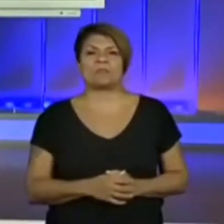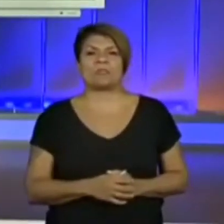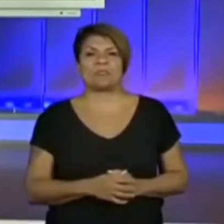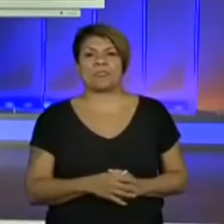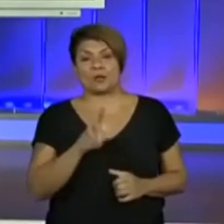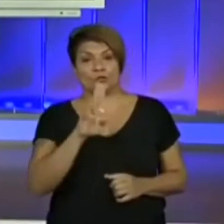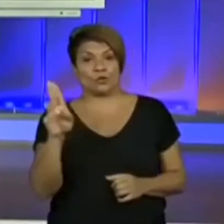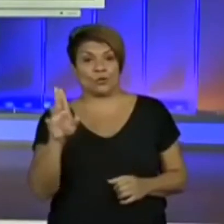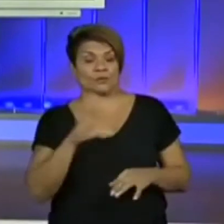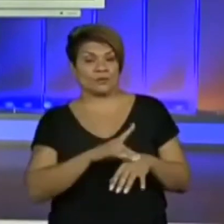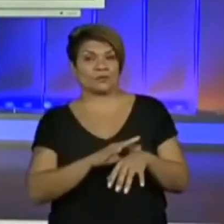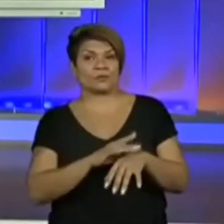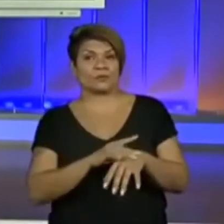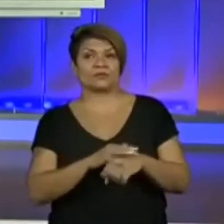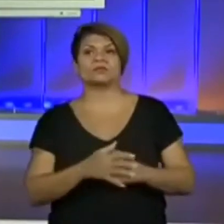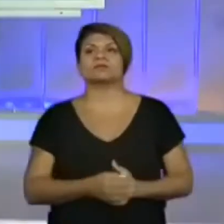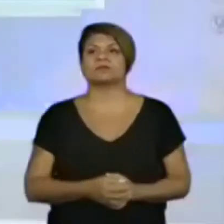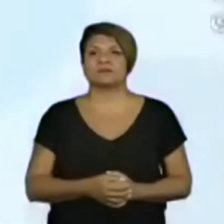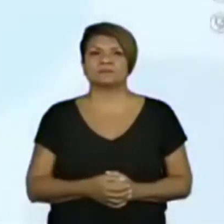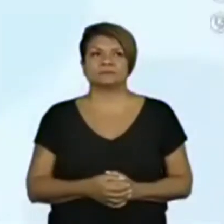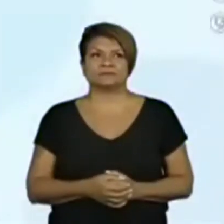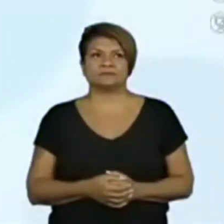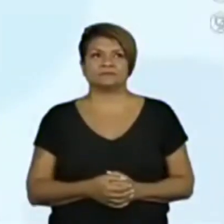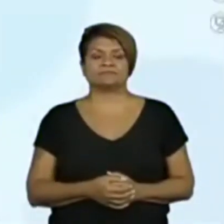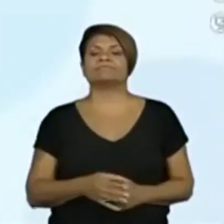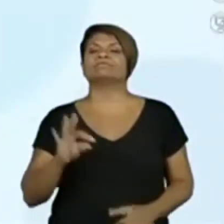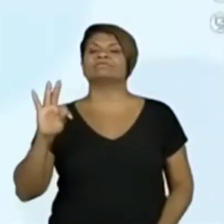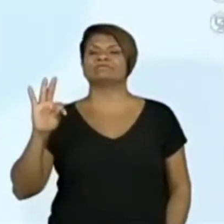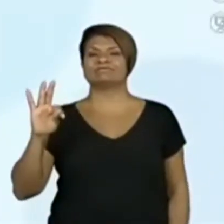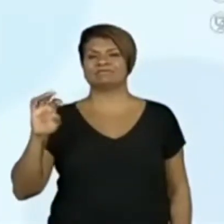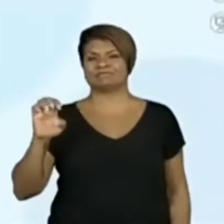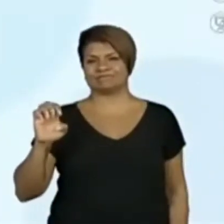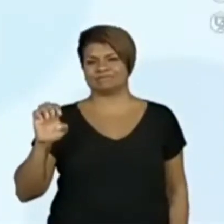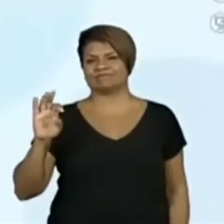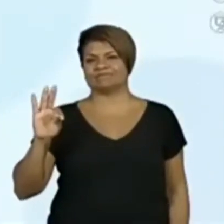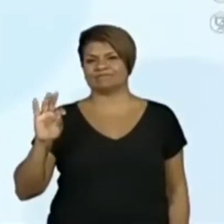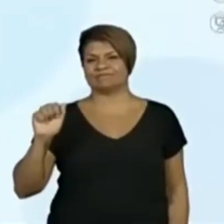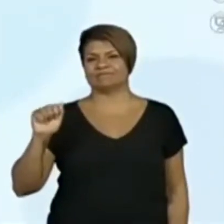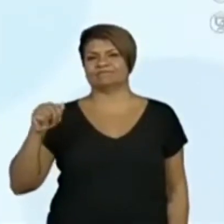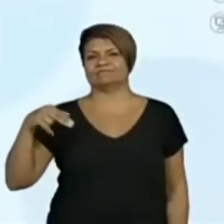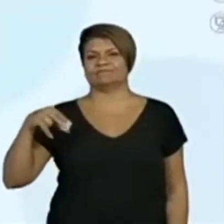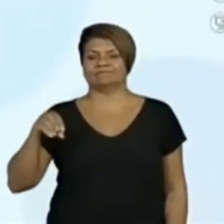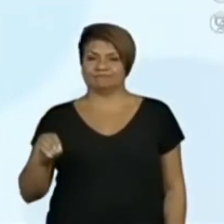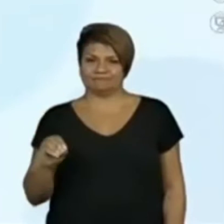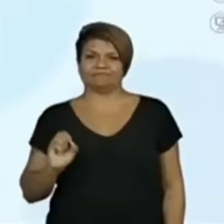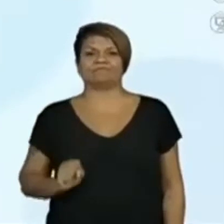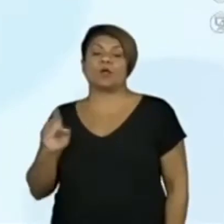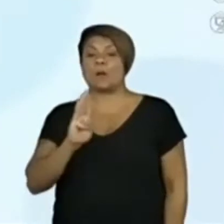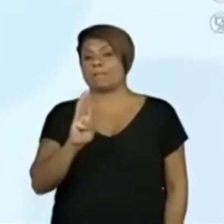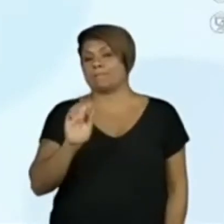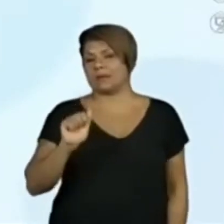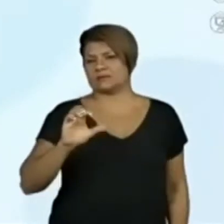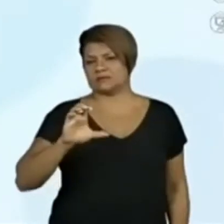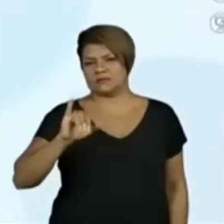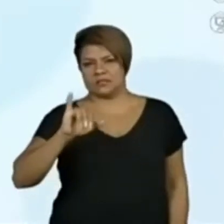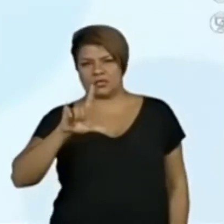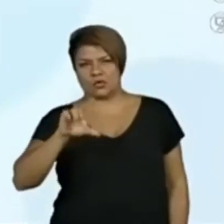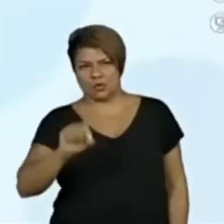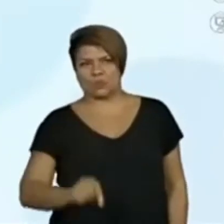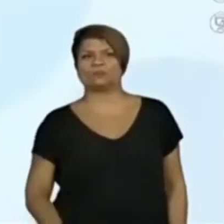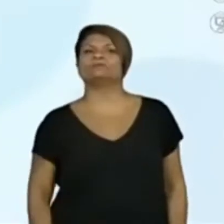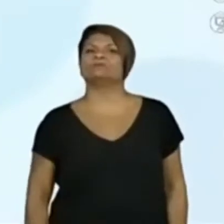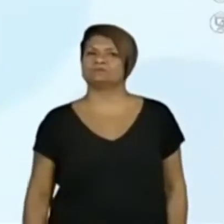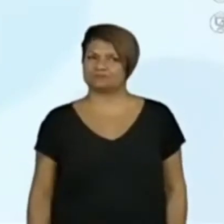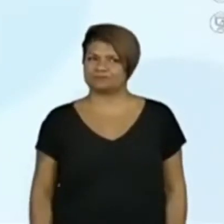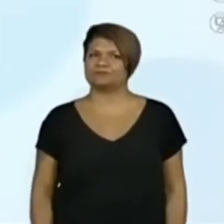o nome da doença, vamos lá. Tétano, é o tétano. A gente falou que é